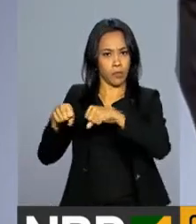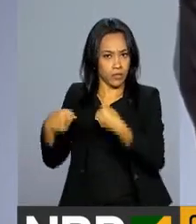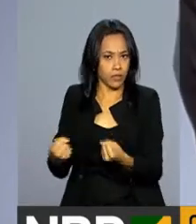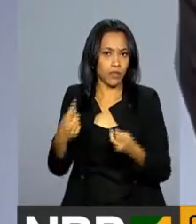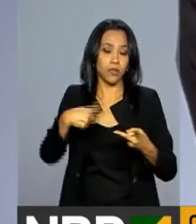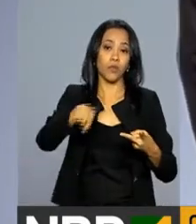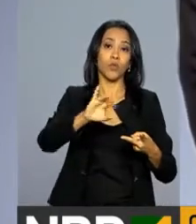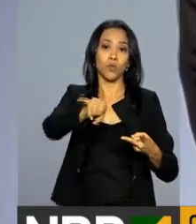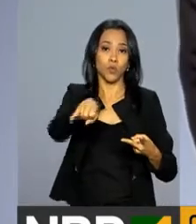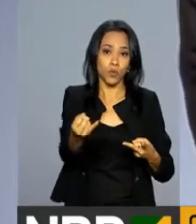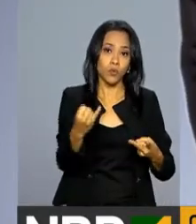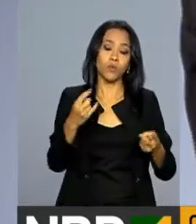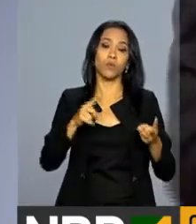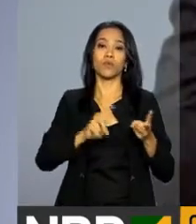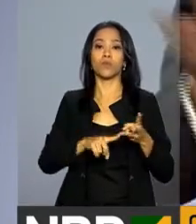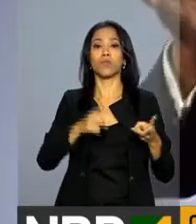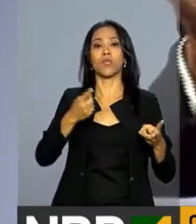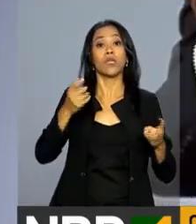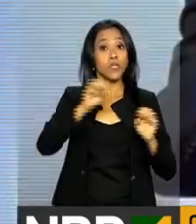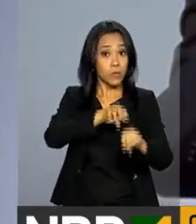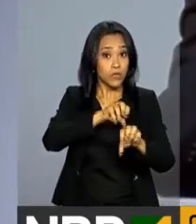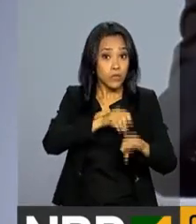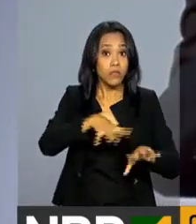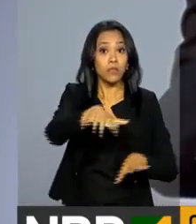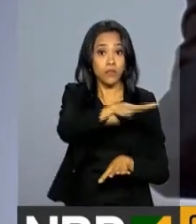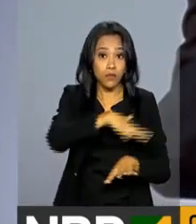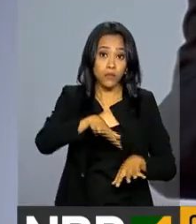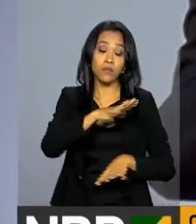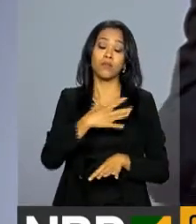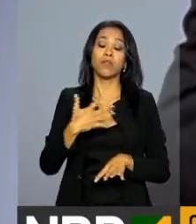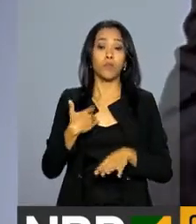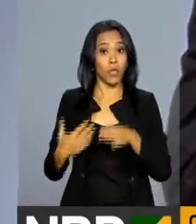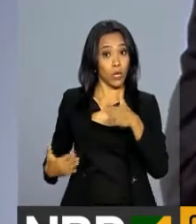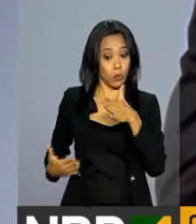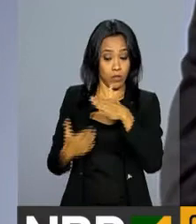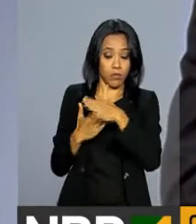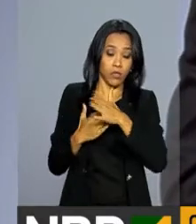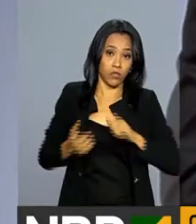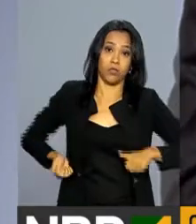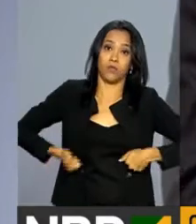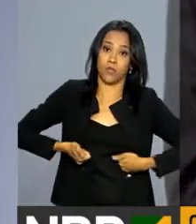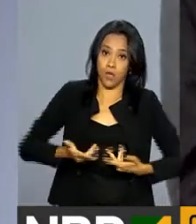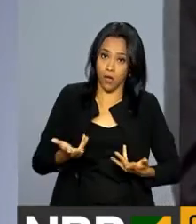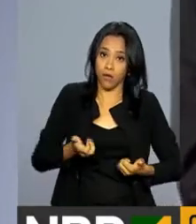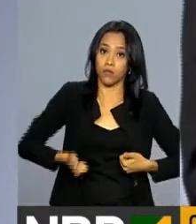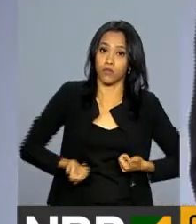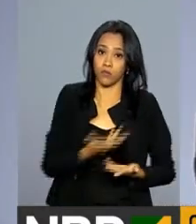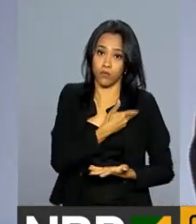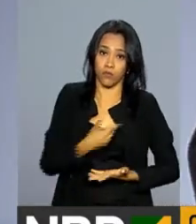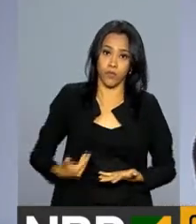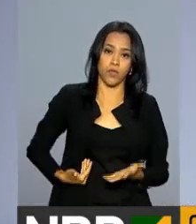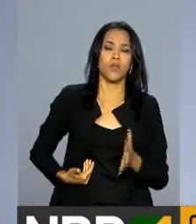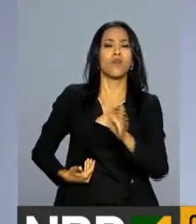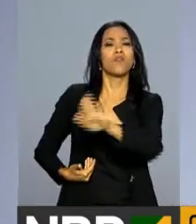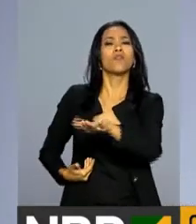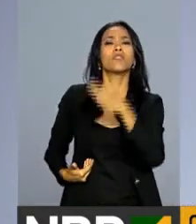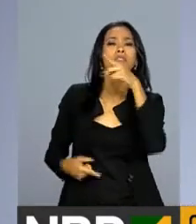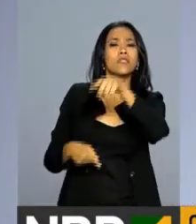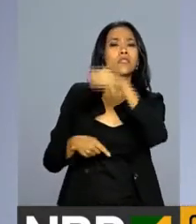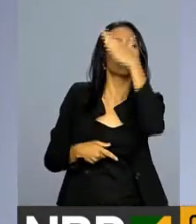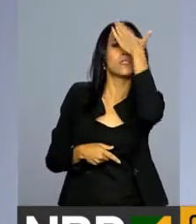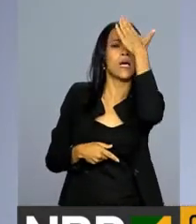dos juros na educação além do teto dos gastos e ouviu bruno covas você sabe que nós na